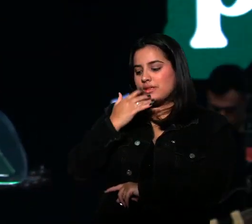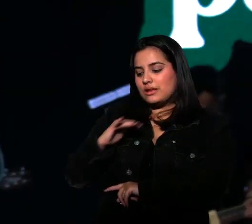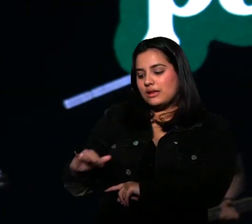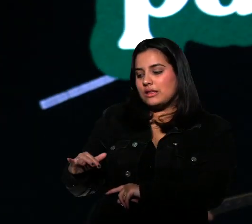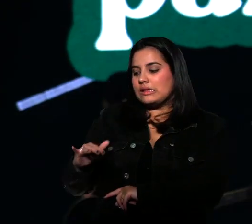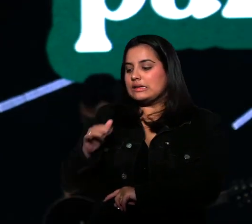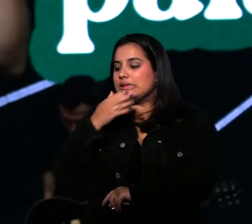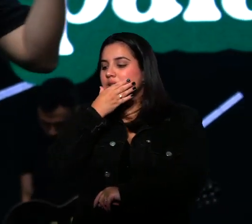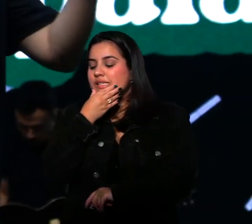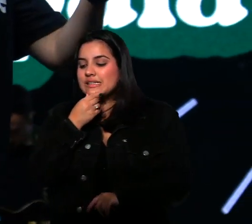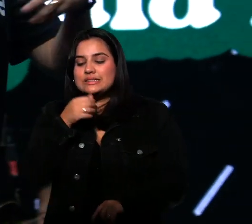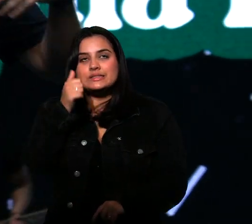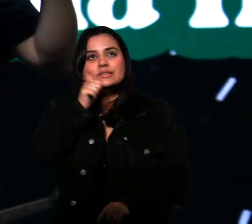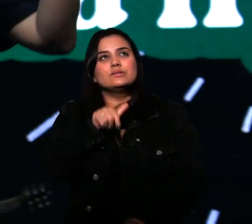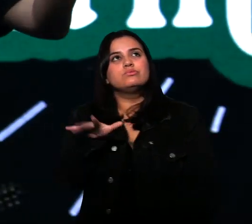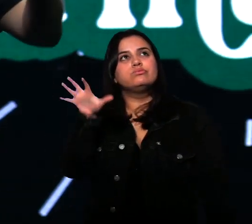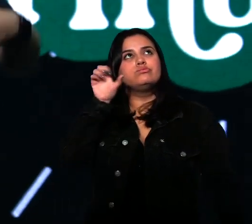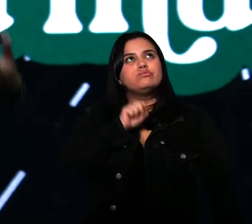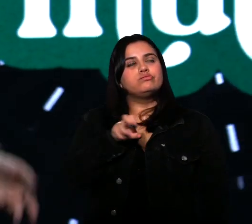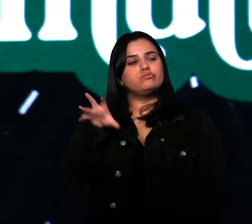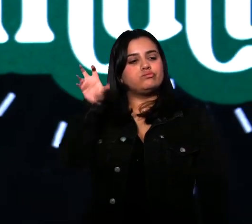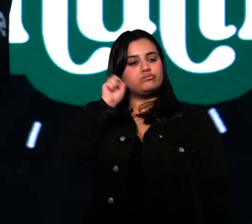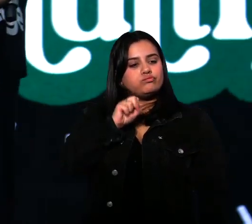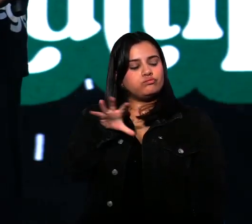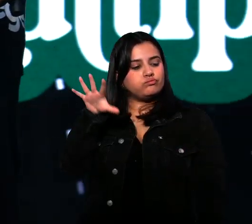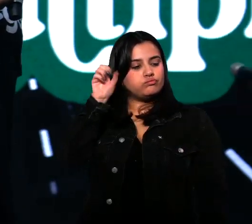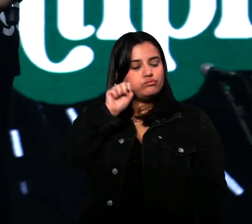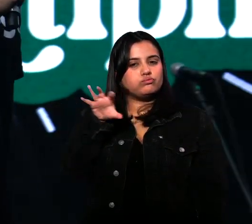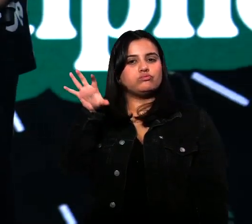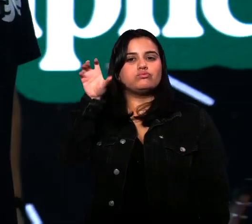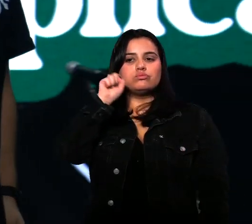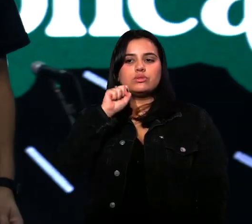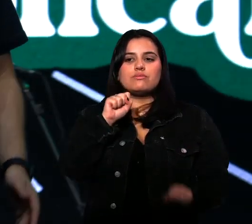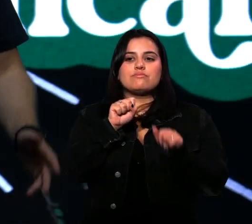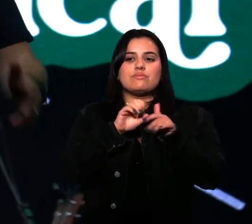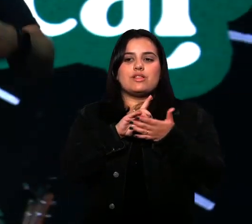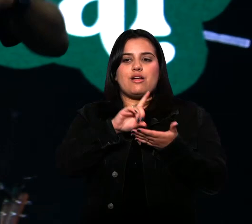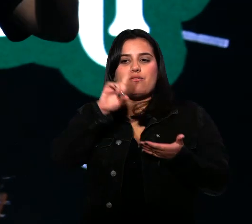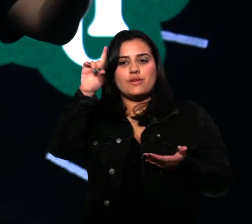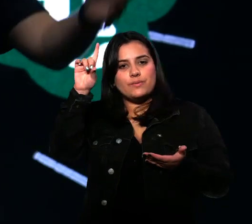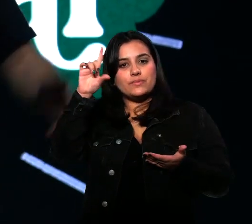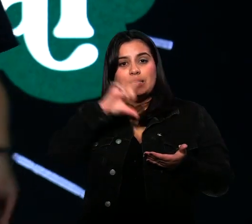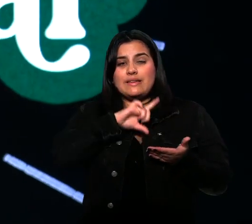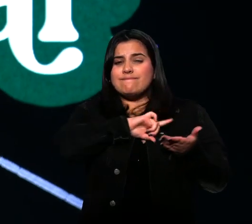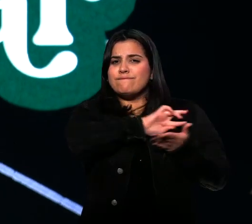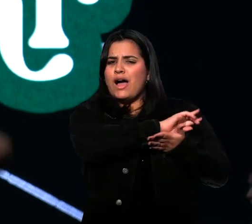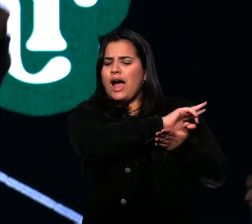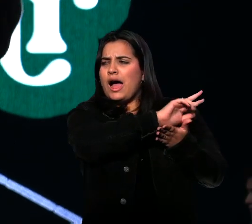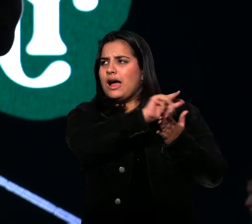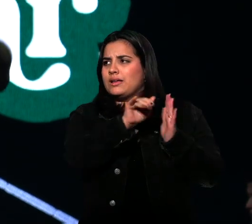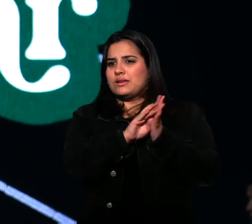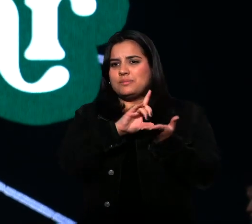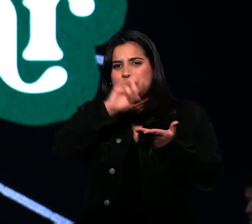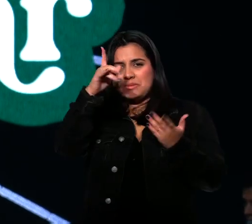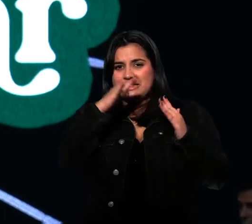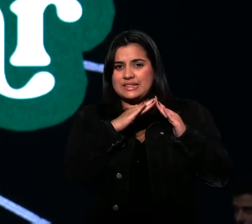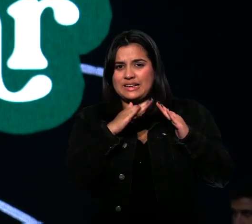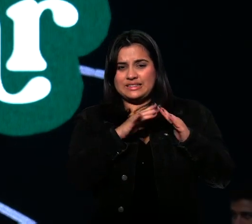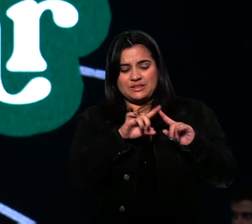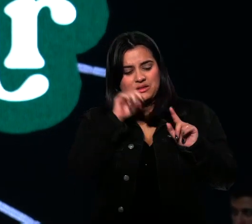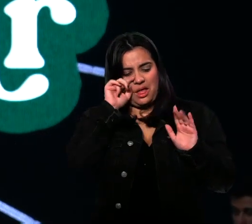aquelas mulheres ficavam ouvindo e ouvindo e ouvindo a palavra. E nós temos várias Bíblias em casa e muitas vezes nem lemos elas de